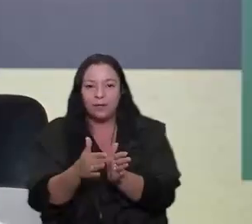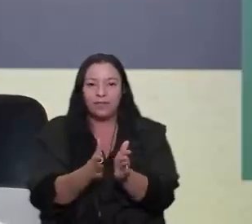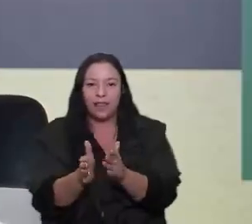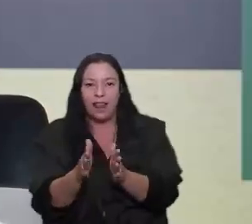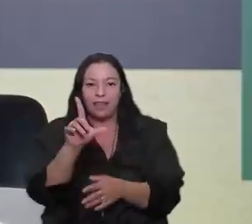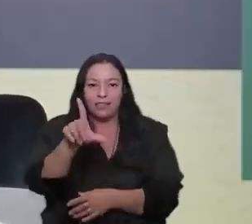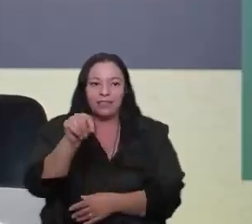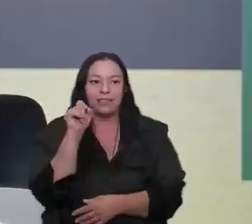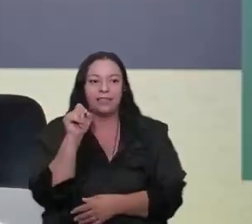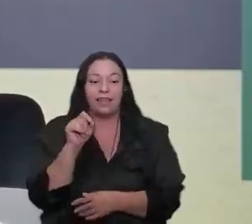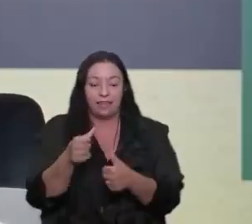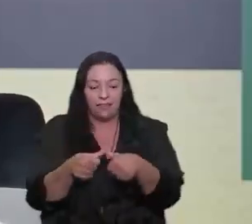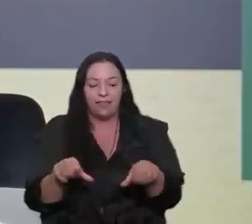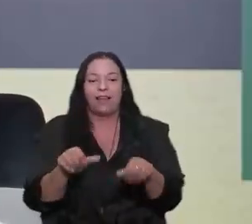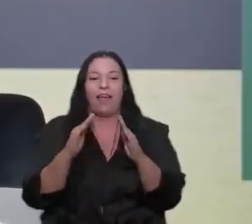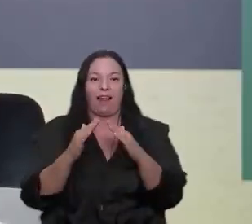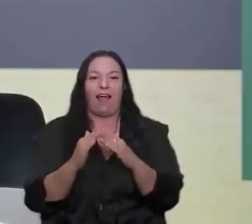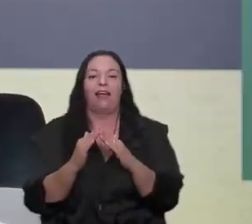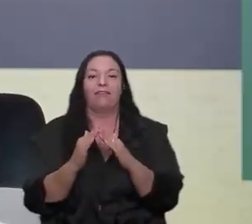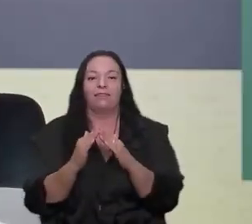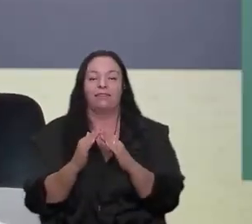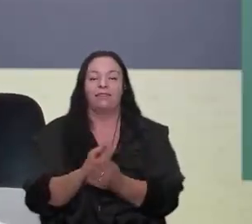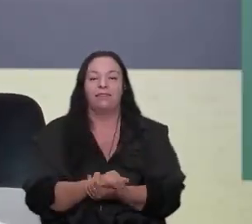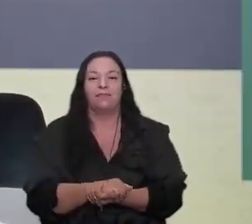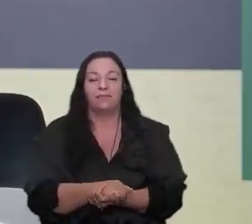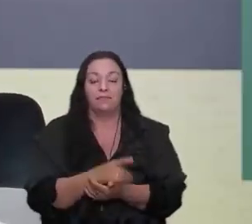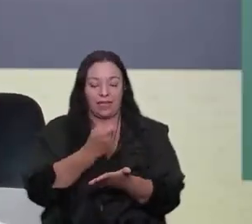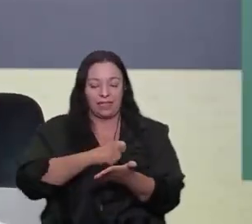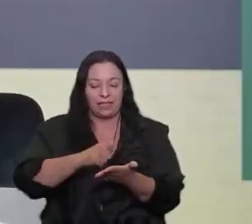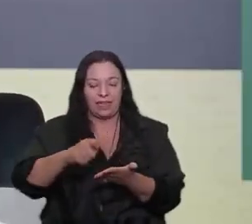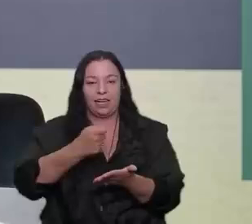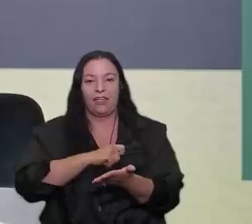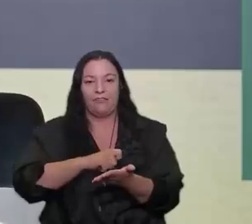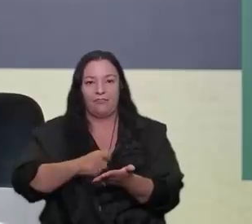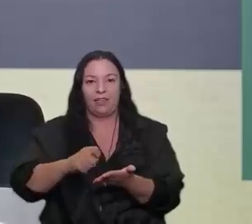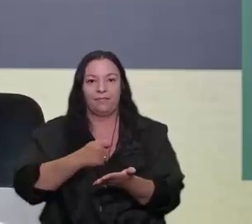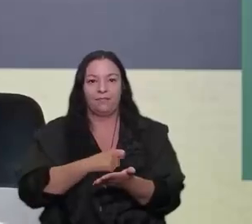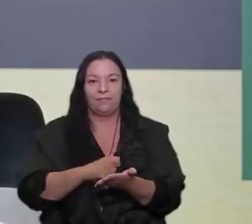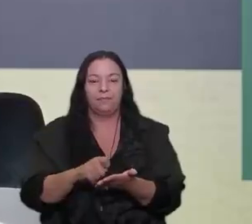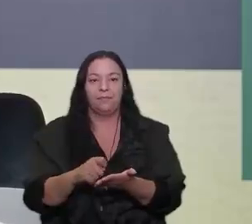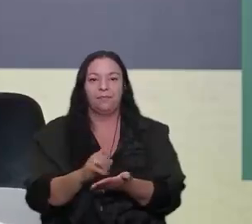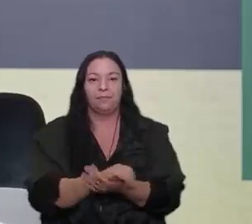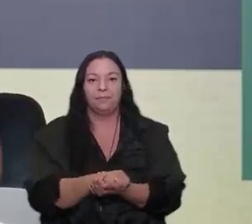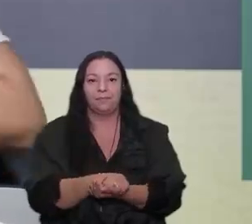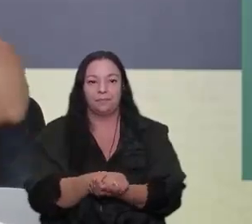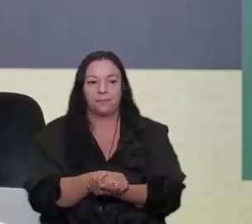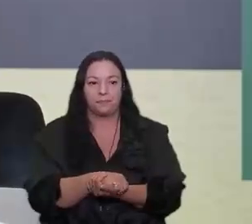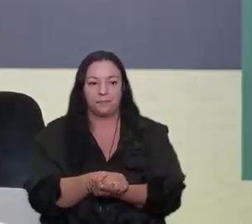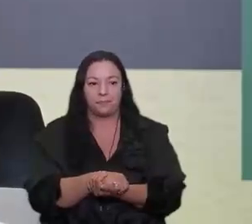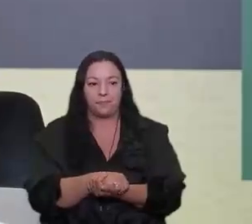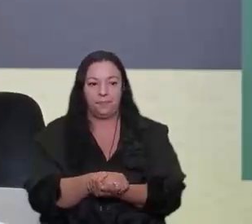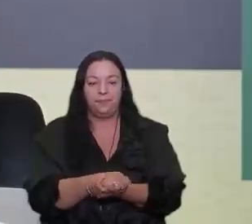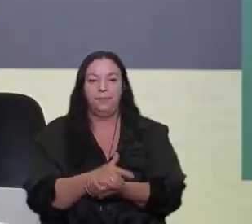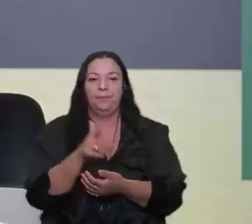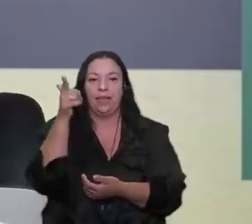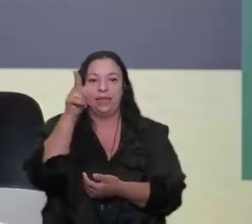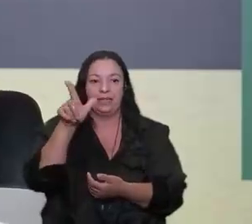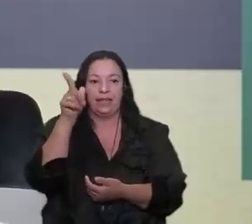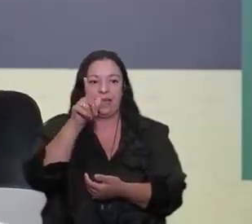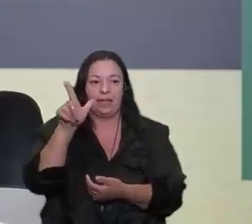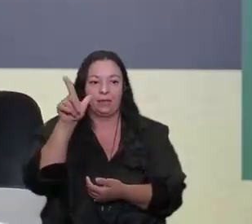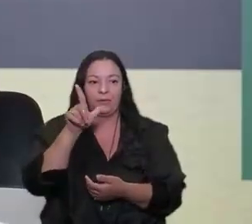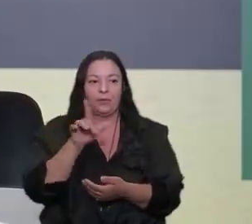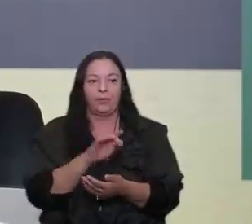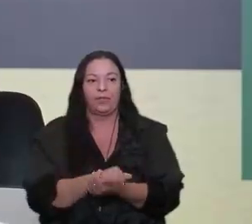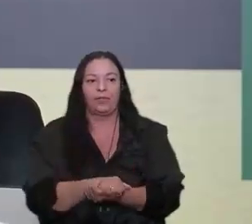com a capa de seu livro, em tons de azul, verde, marrom, laranja, vermelho e bege. Usa óculos retangulares de aro em tons